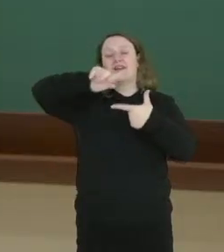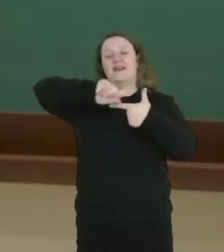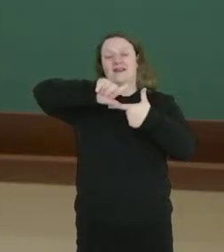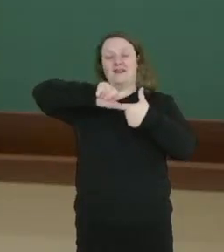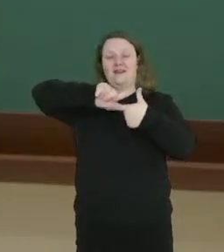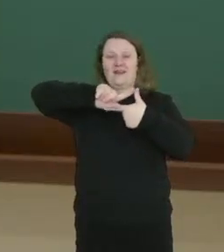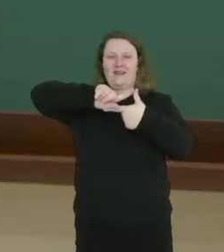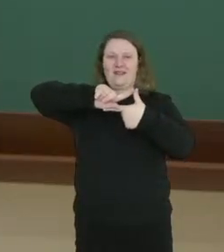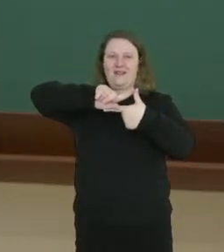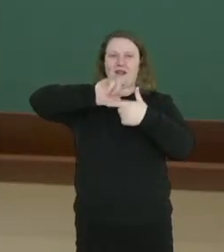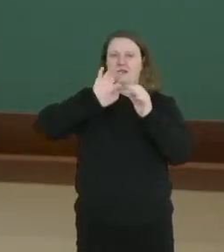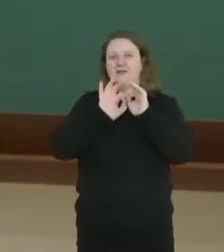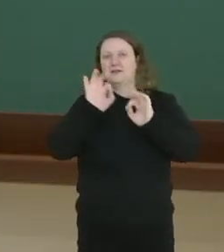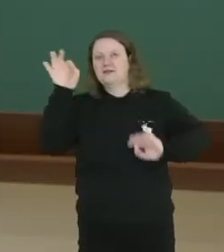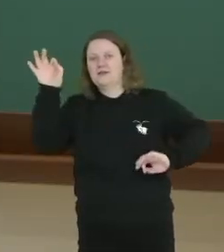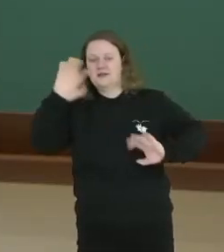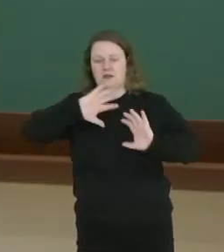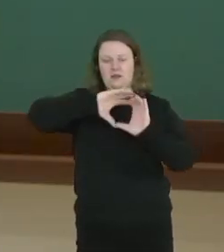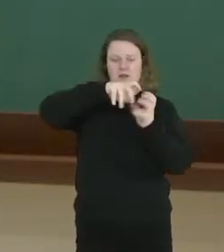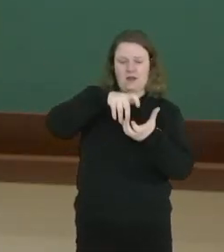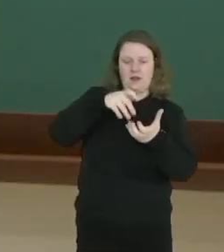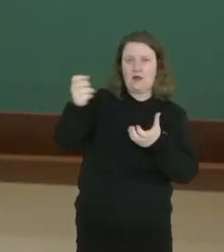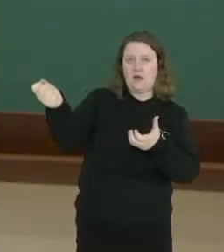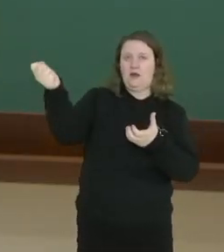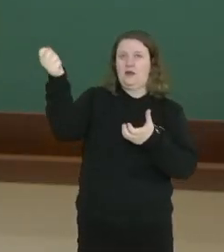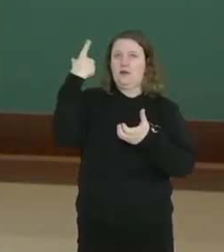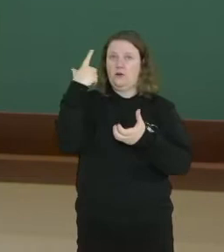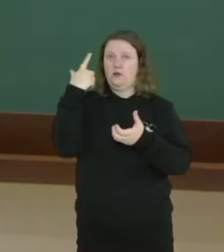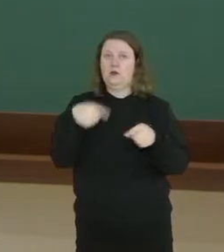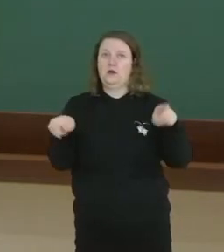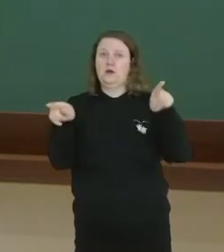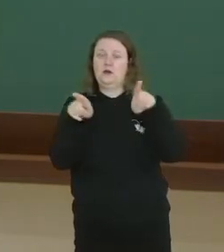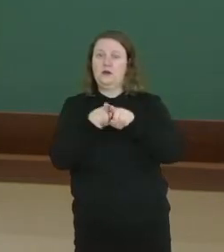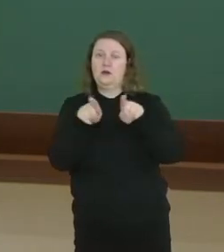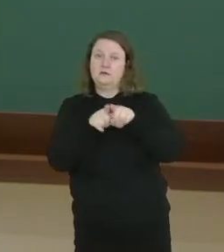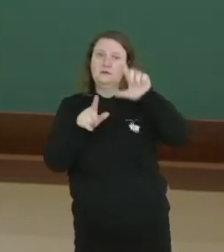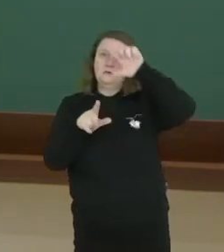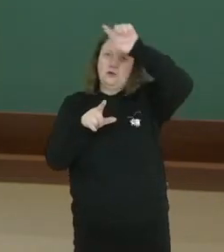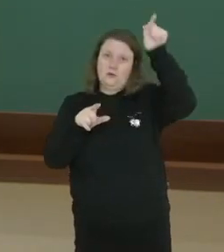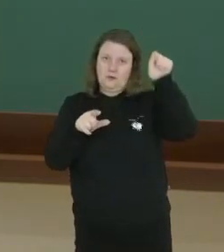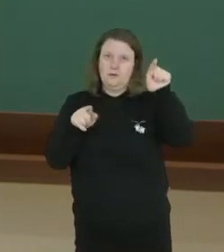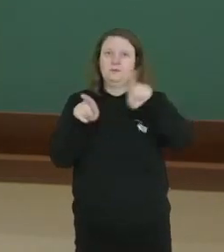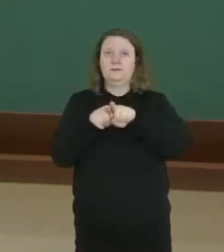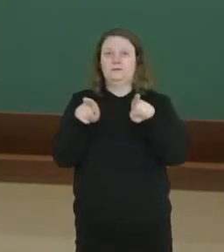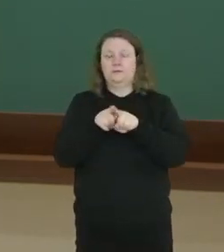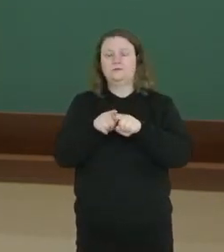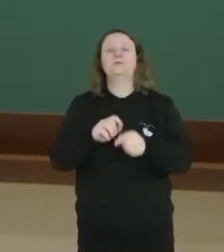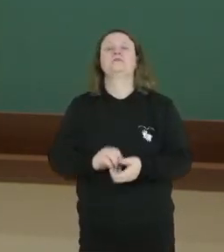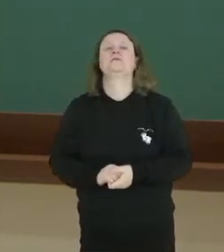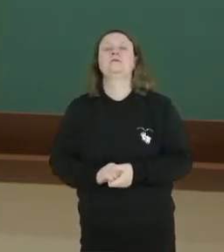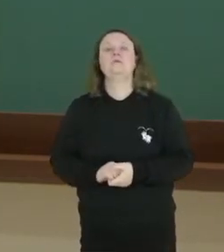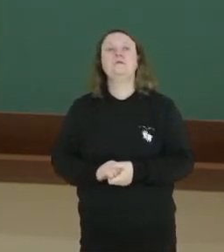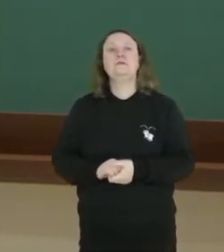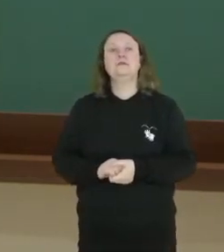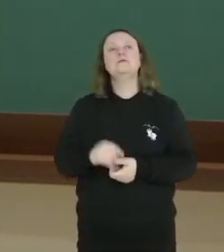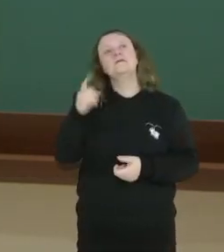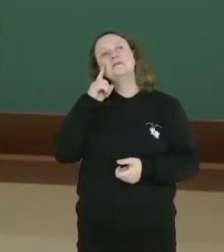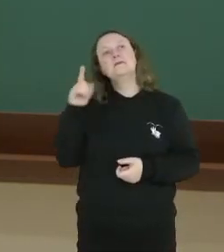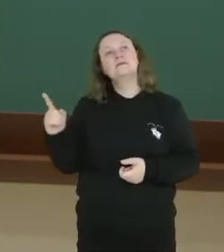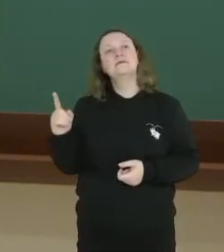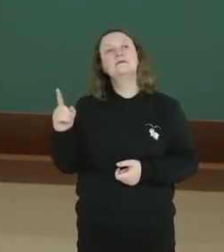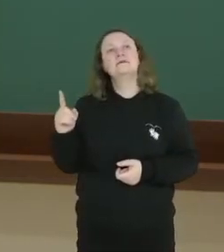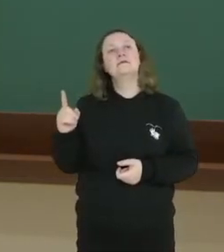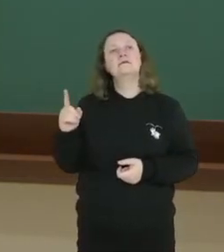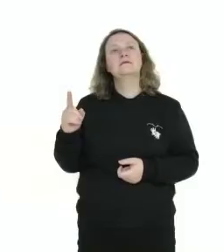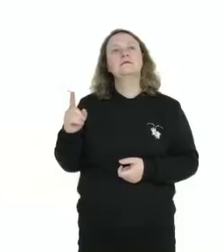da Terra, a Lua e Sol. Então, é utilizado esse triângulo para essa medição. Olha aqui de novo, ó, uma